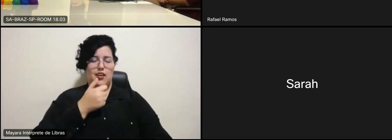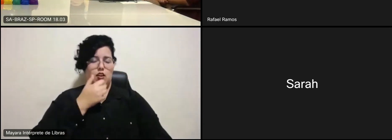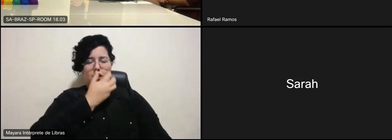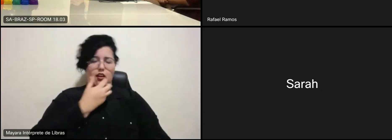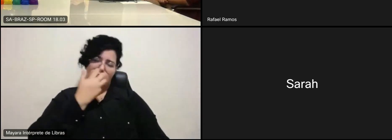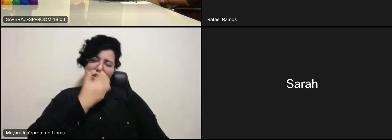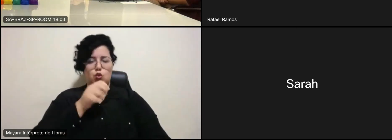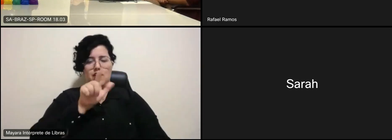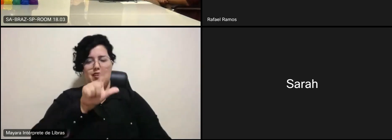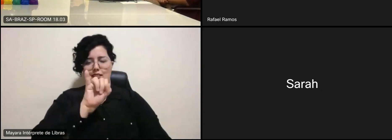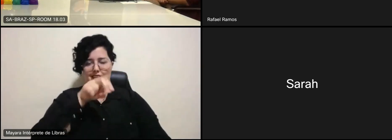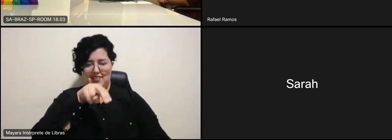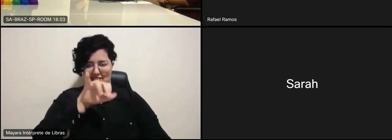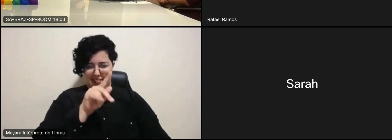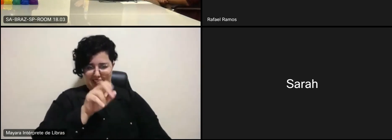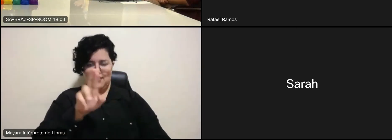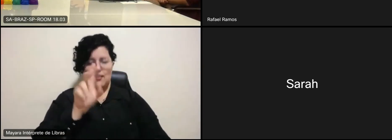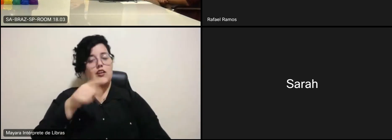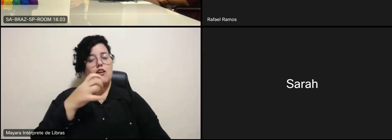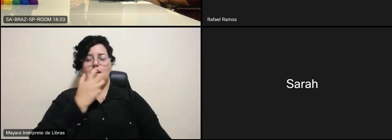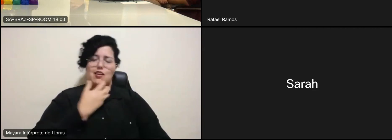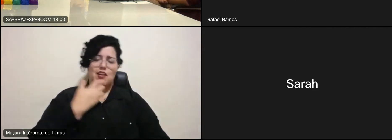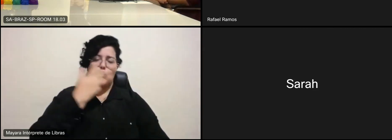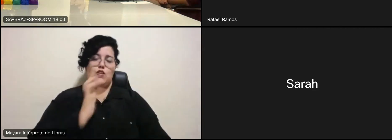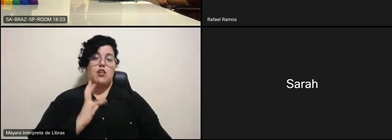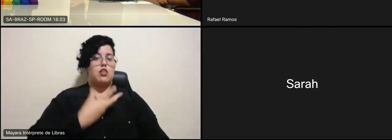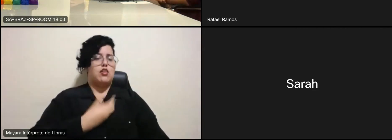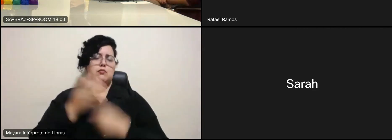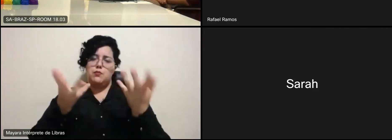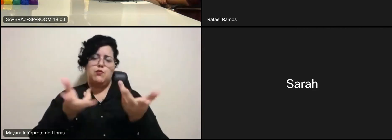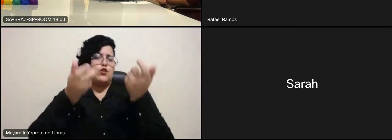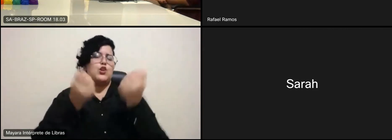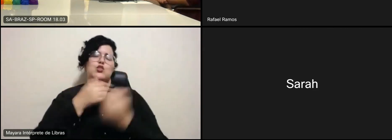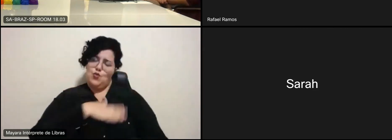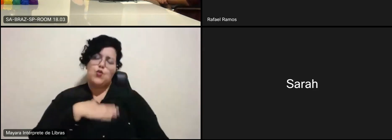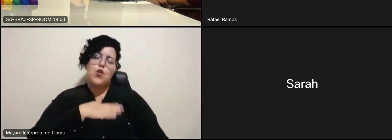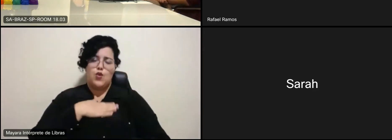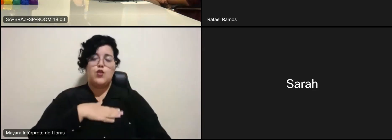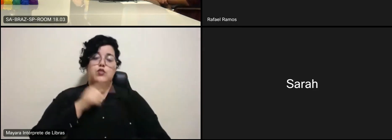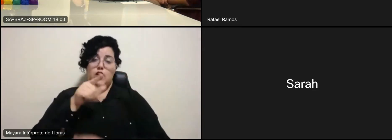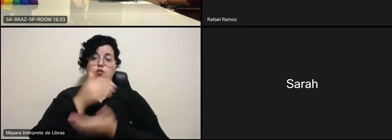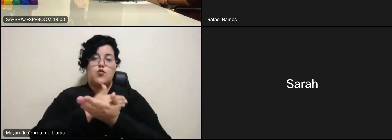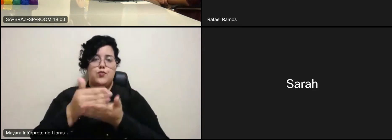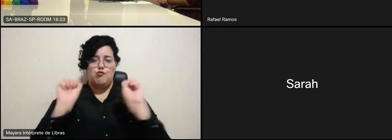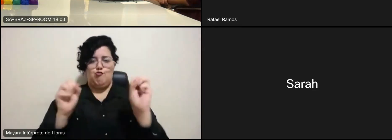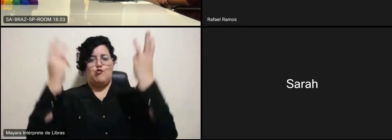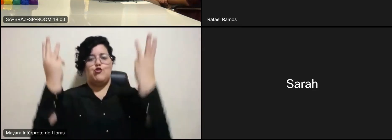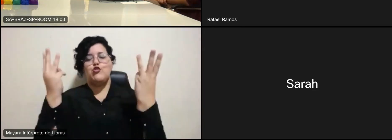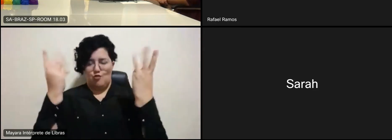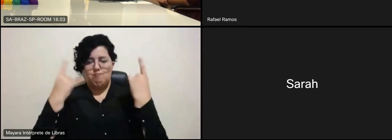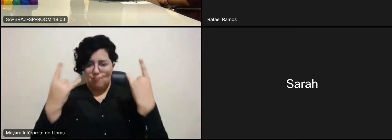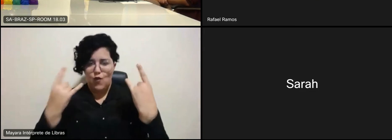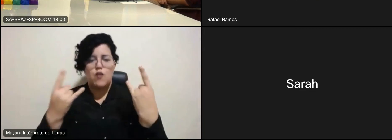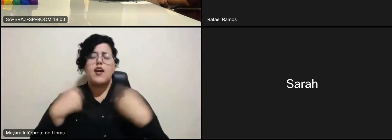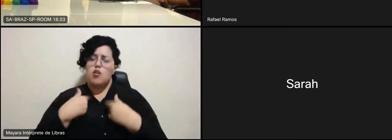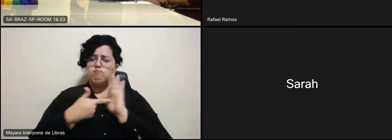trans, né? Inclusive ouçam, eu gosto muito dela. E ela abriu o show falando: hoje eu vou entregar